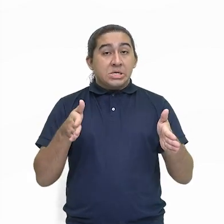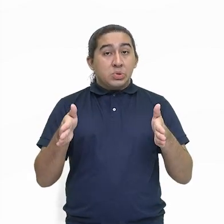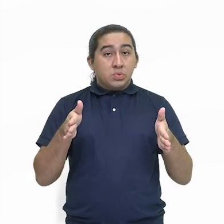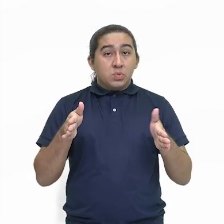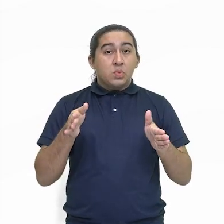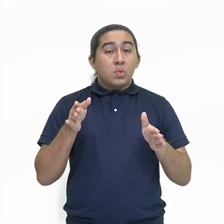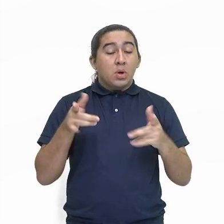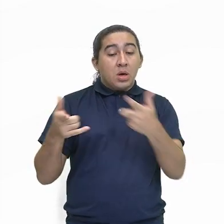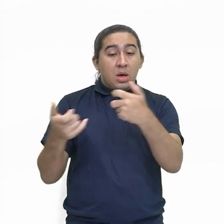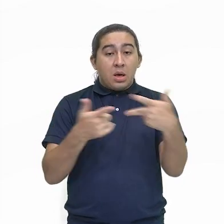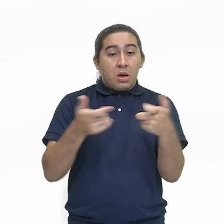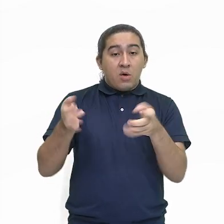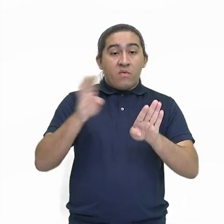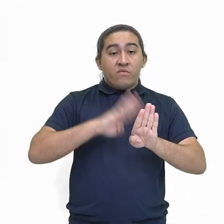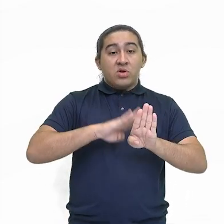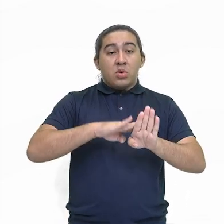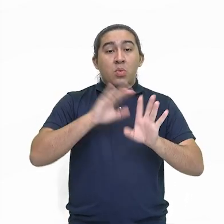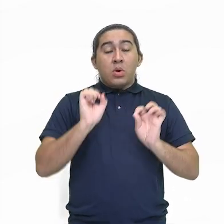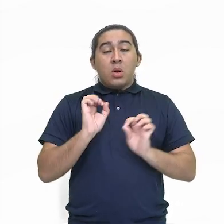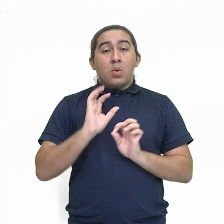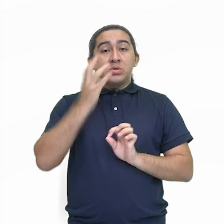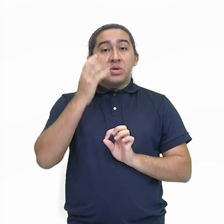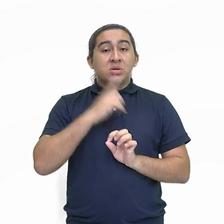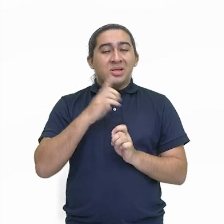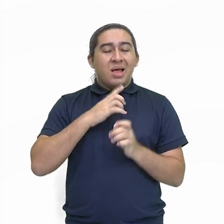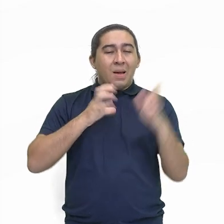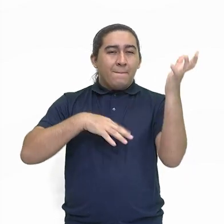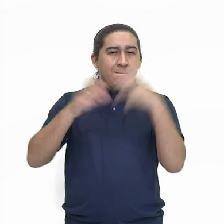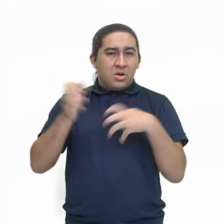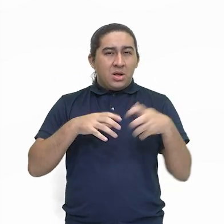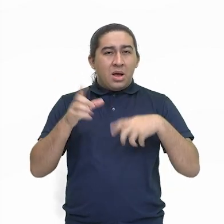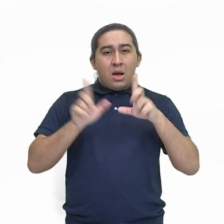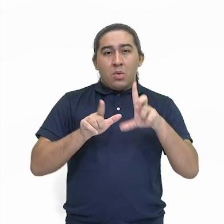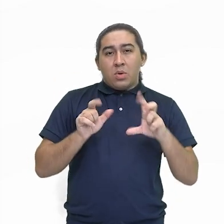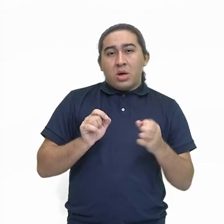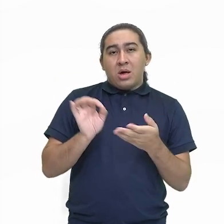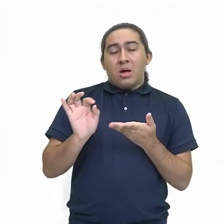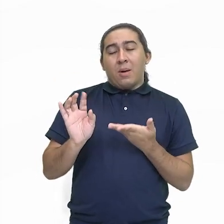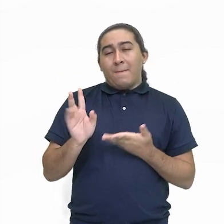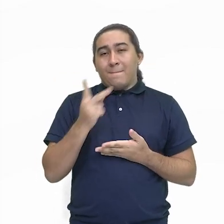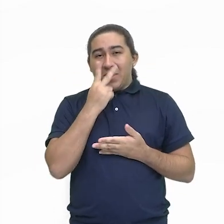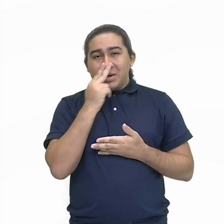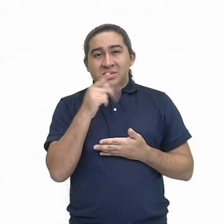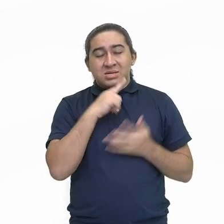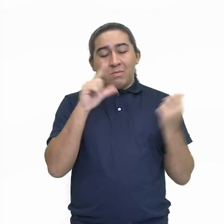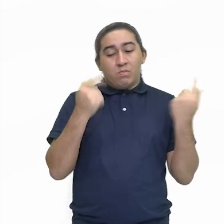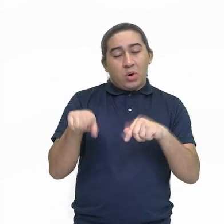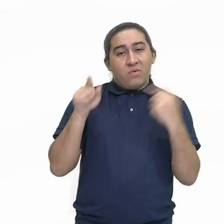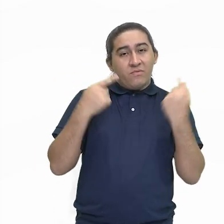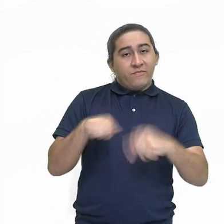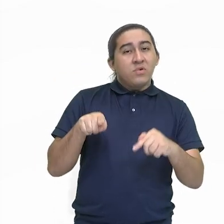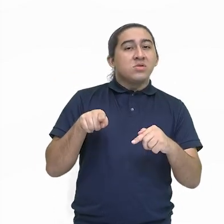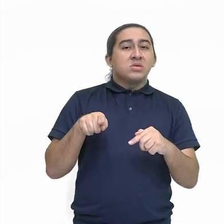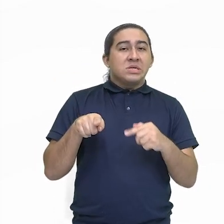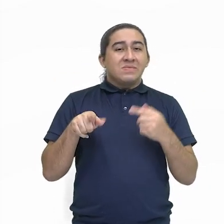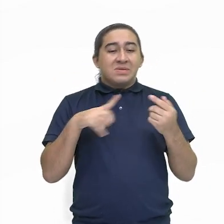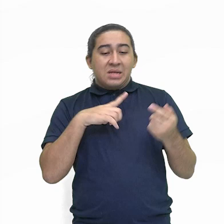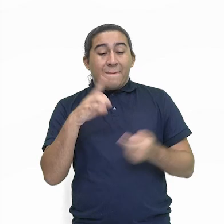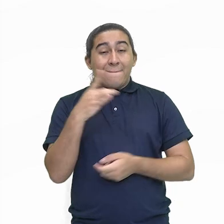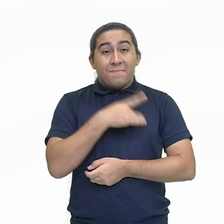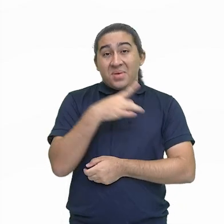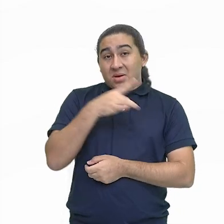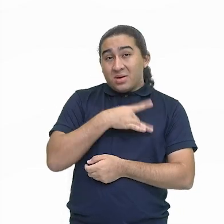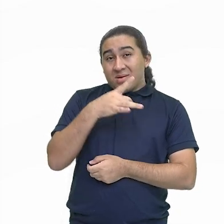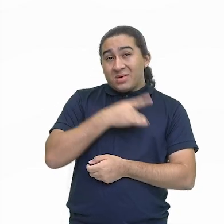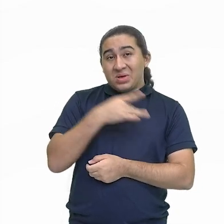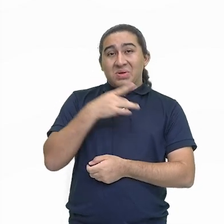onde houve essa rivalidade no sentido de ter muita ameaça, né, de ter muita tensão, né,